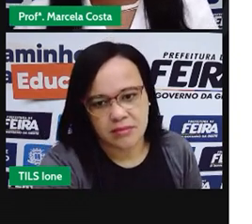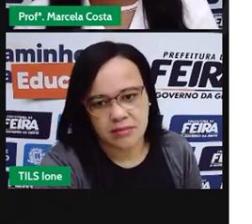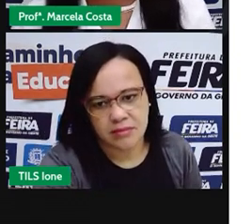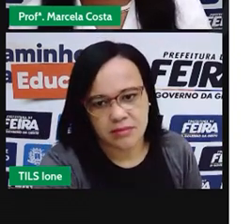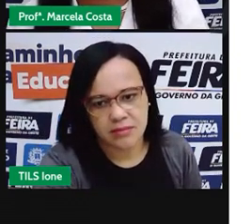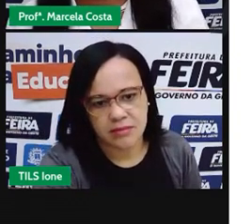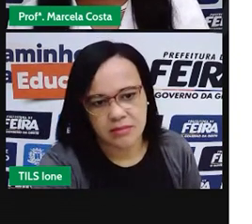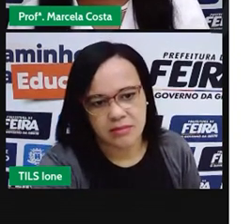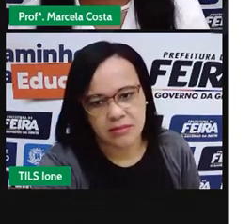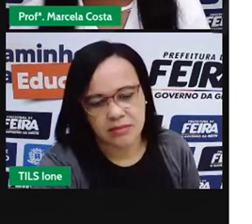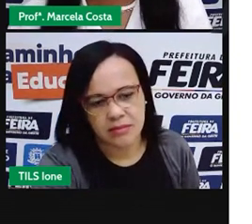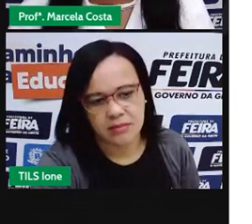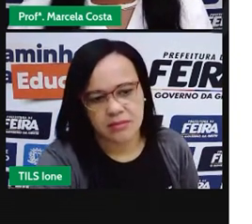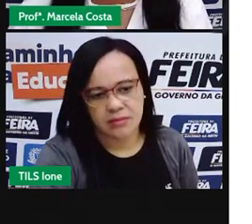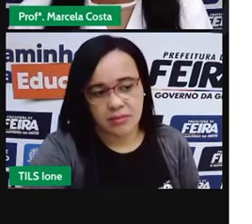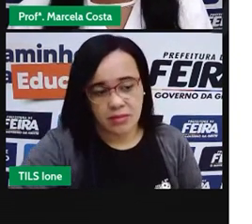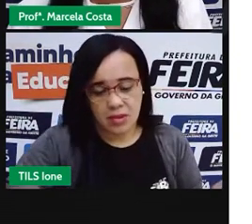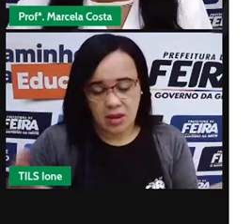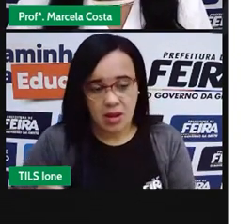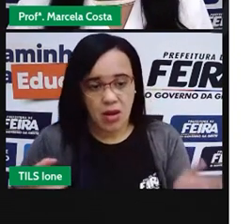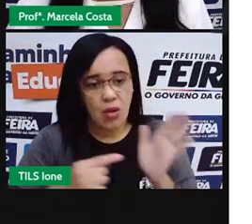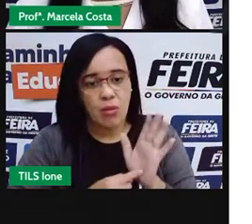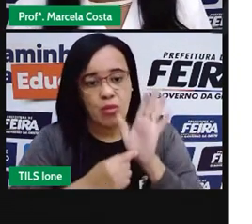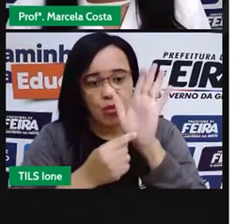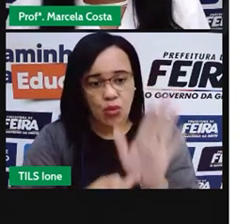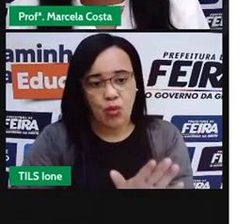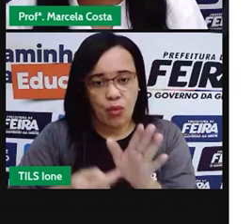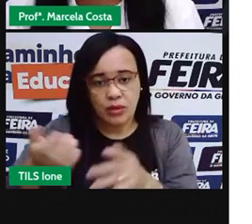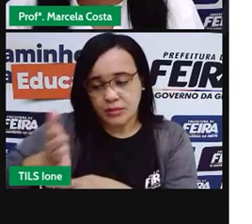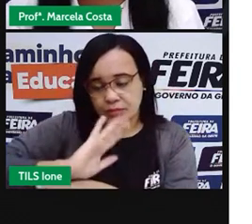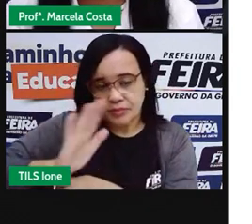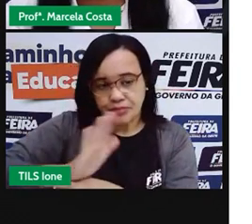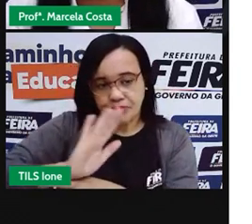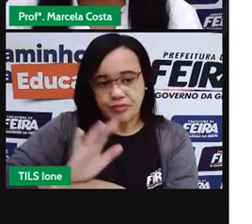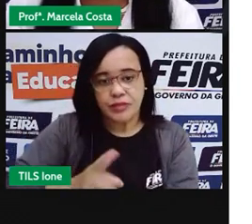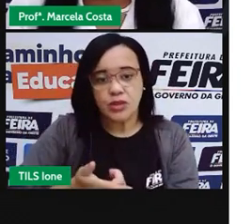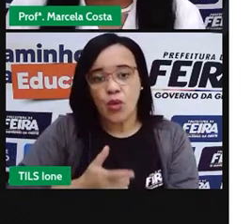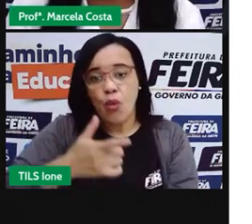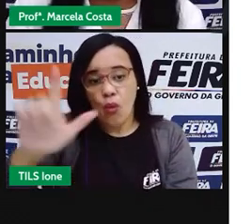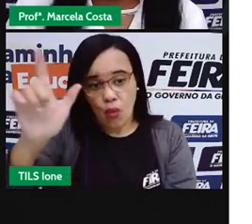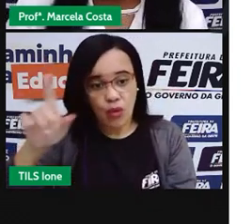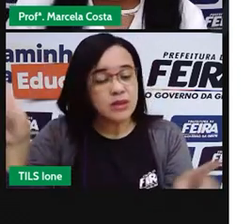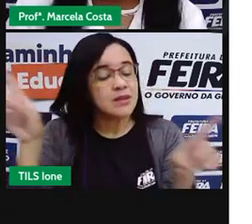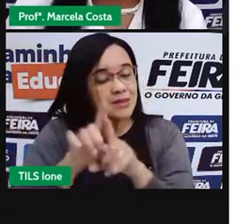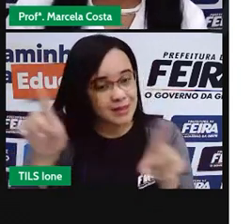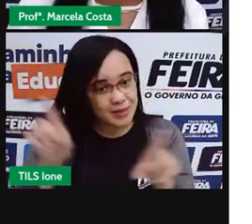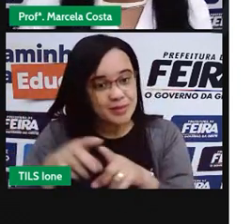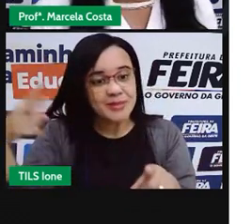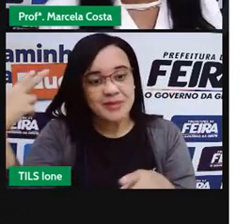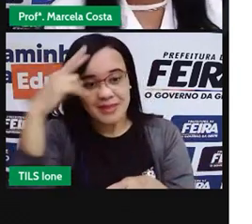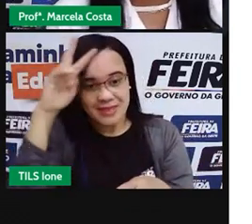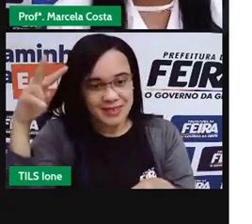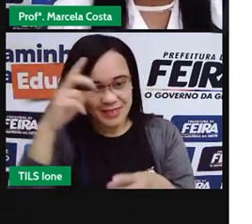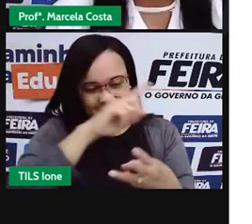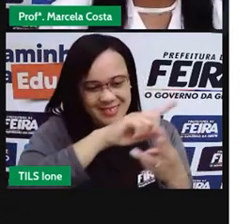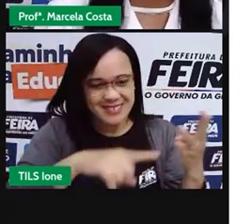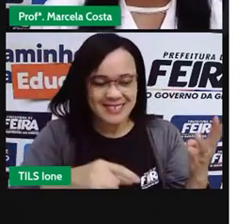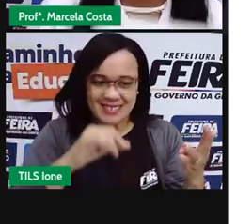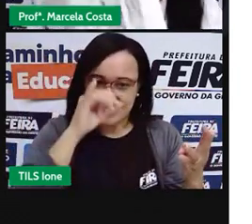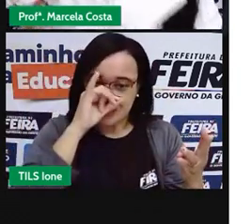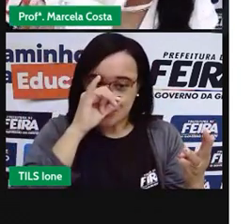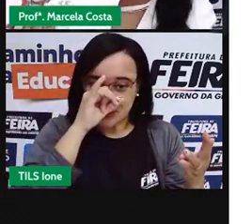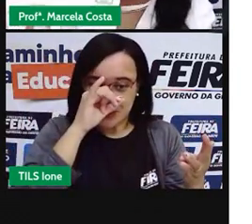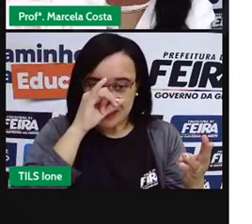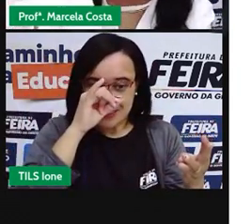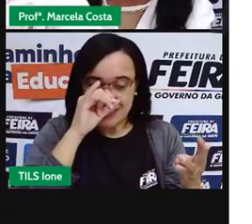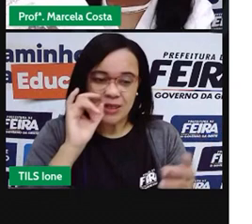Agora, crianças, eu quero mostrar para vocês uma outra releitura da história dos três porquinhos. Já mostrei para